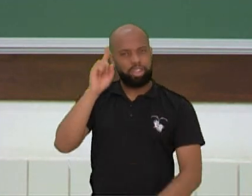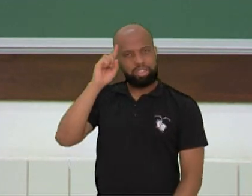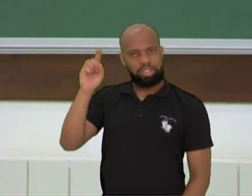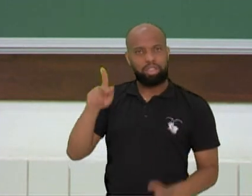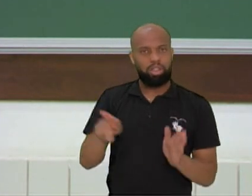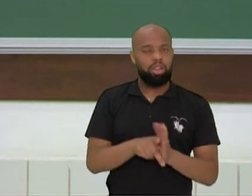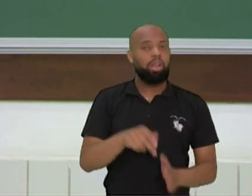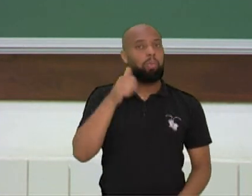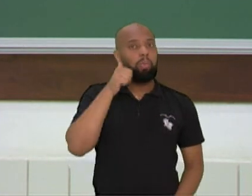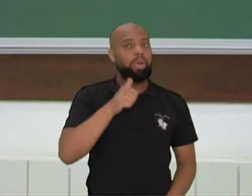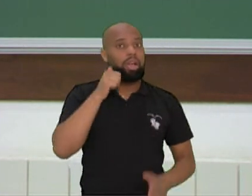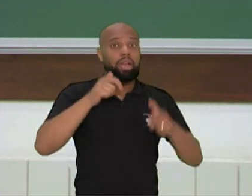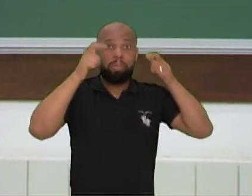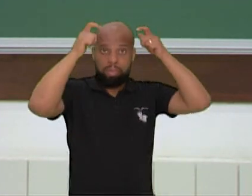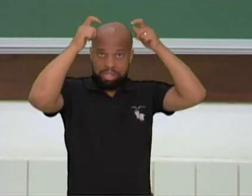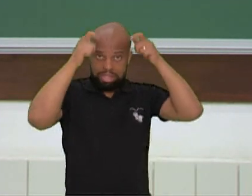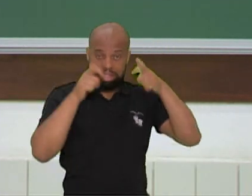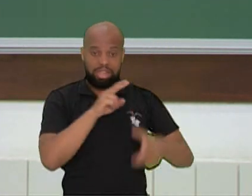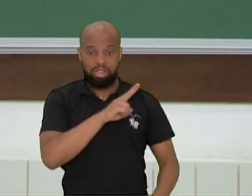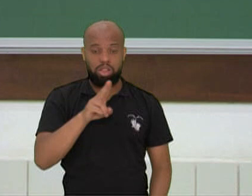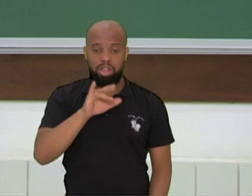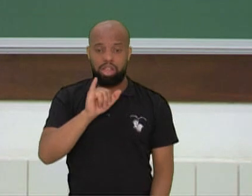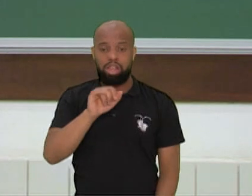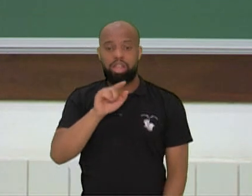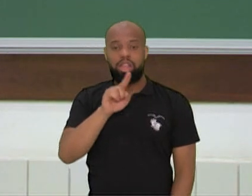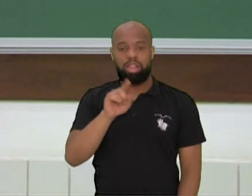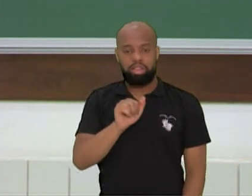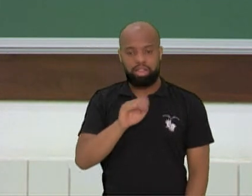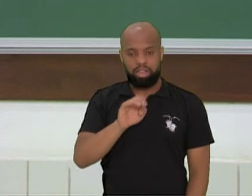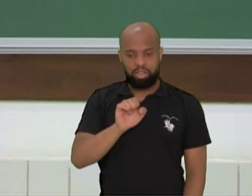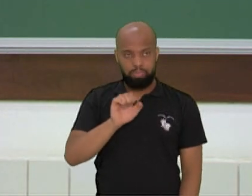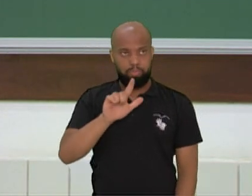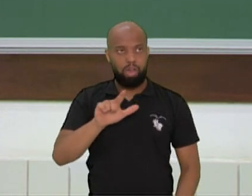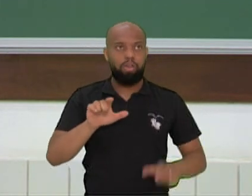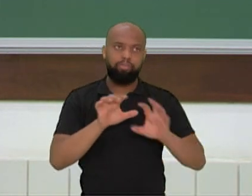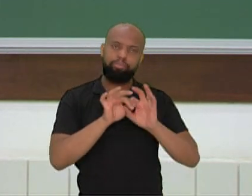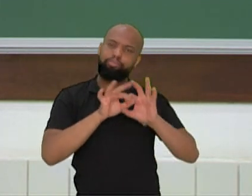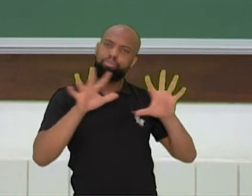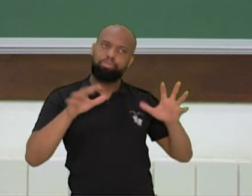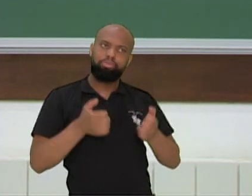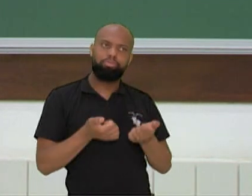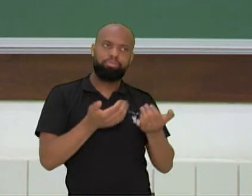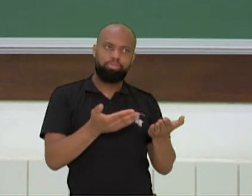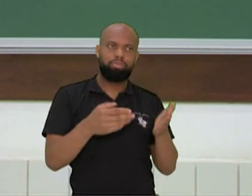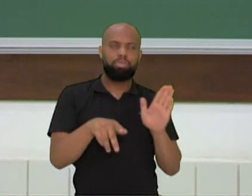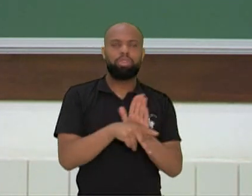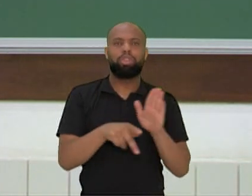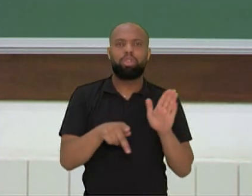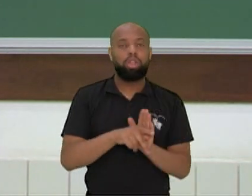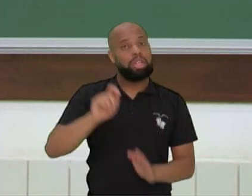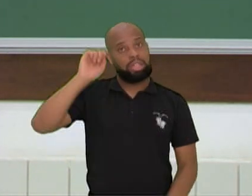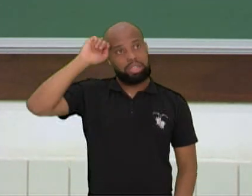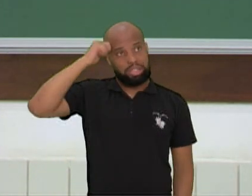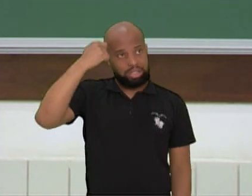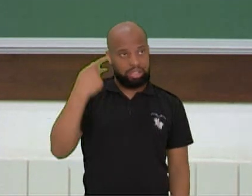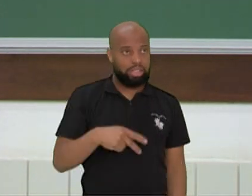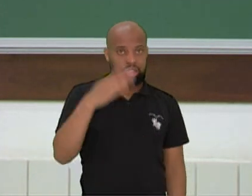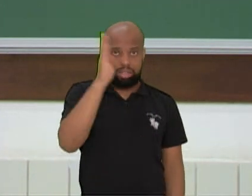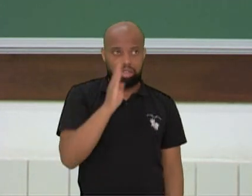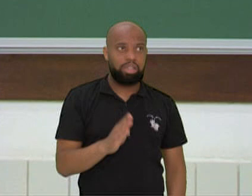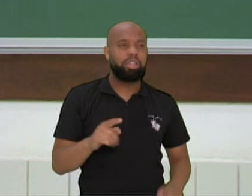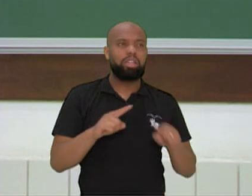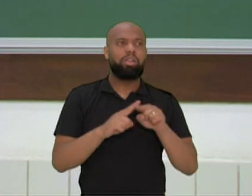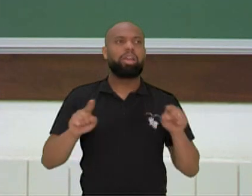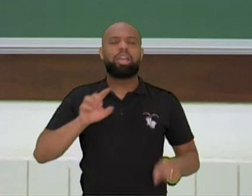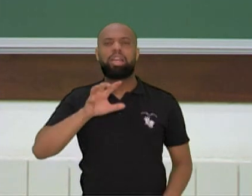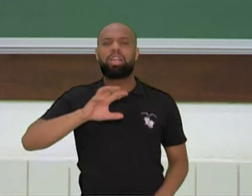Isabel concedeu a liberdade, pela vontade dela, ela concedeu a liberdade para os africanos no Brasil. Mas